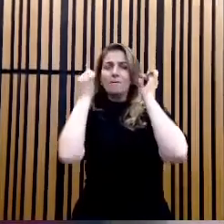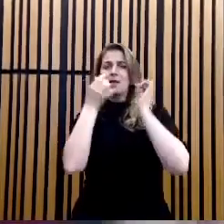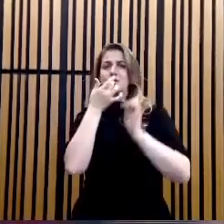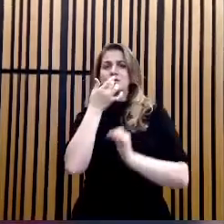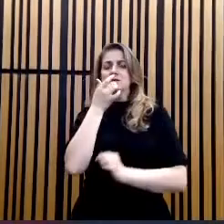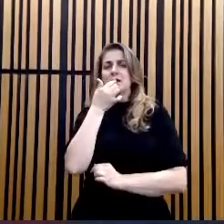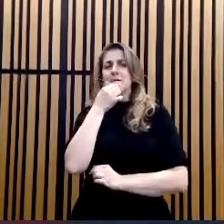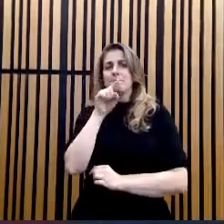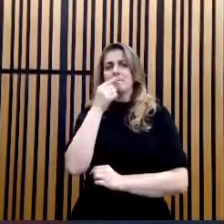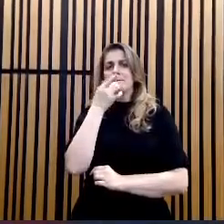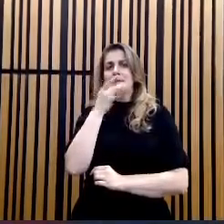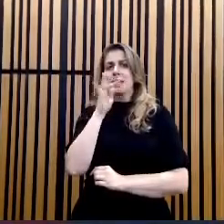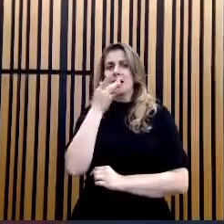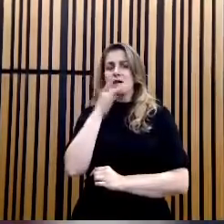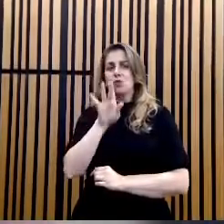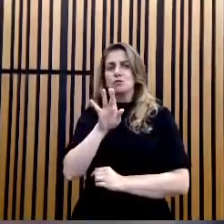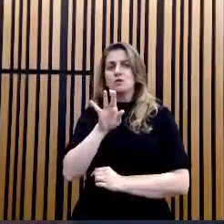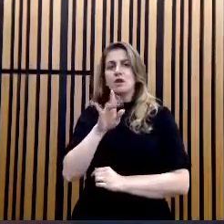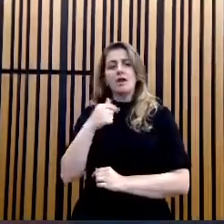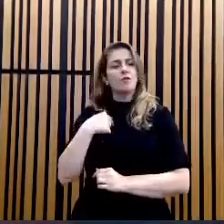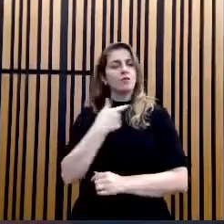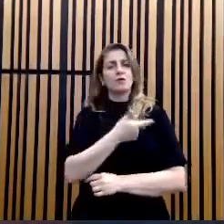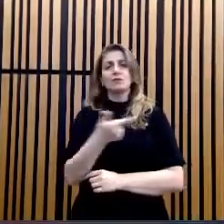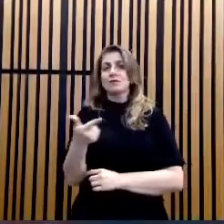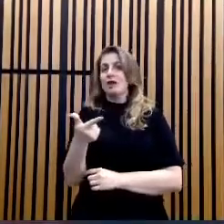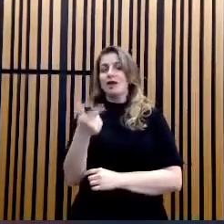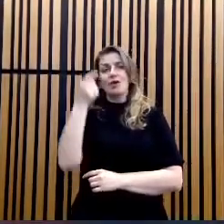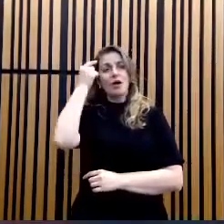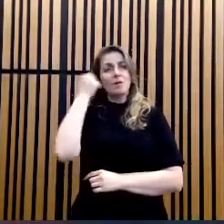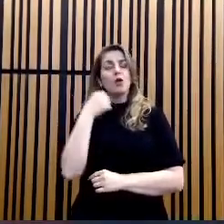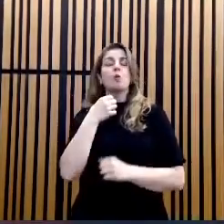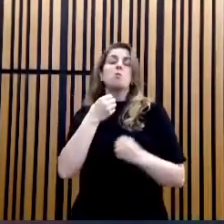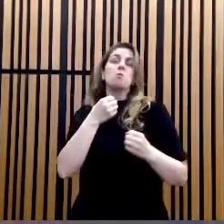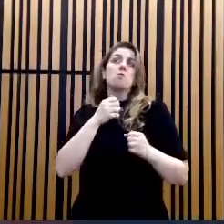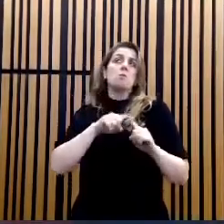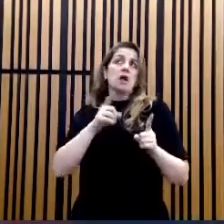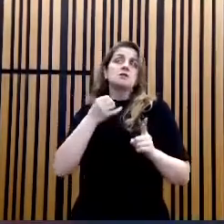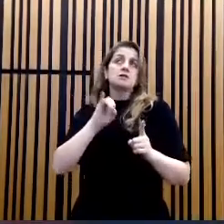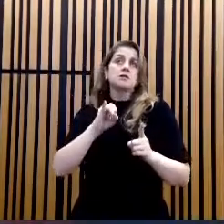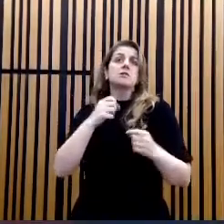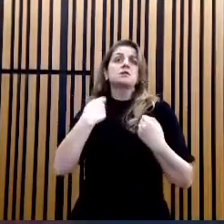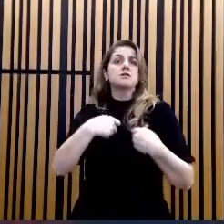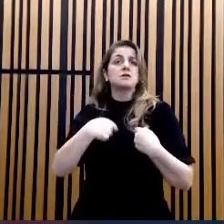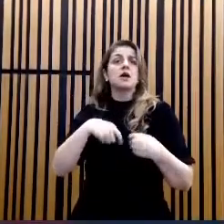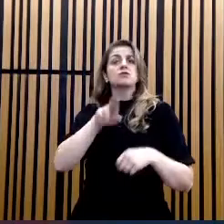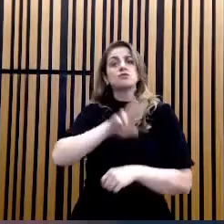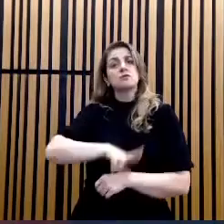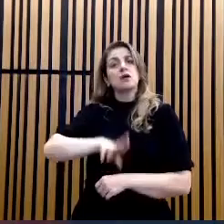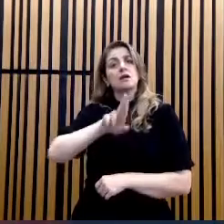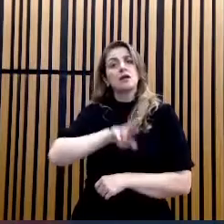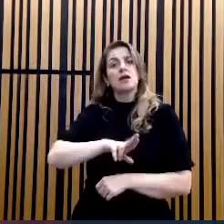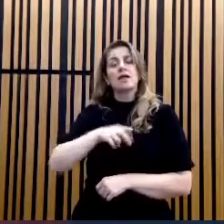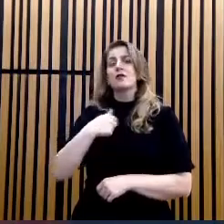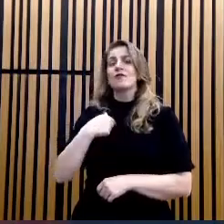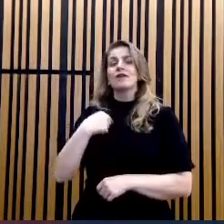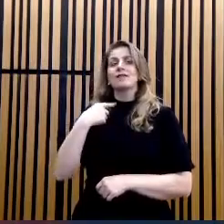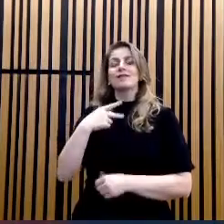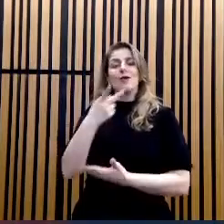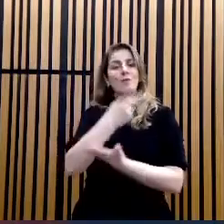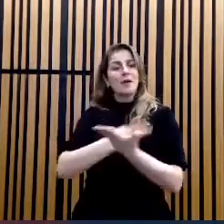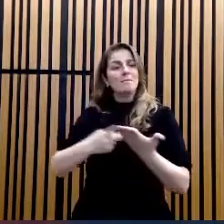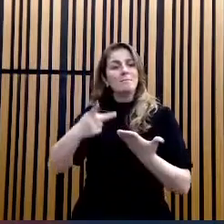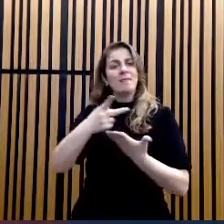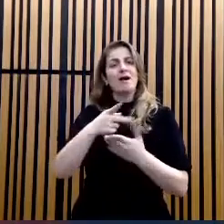pinto cabelo, nem tenho cabelo branco ainda, não tenho um fio de cabelo branco, mas poderia pintar, né? Não vai vir eu, não vai vir as